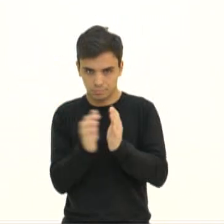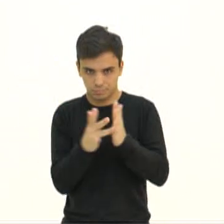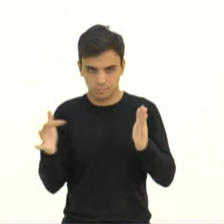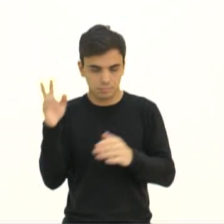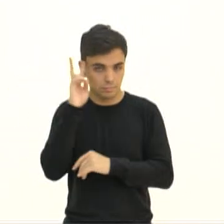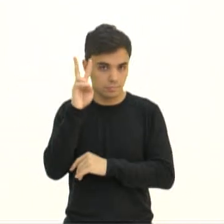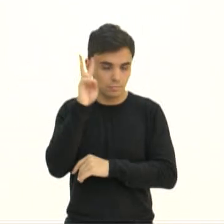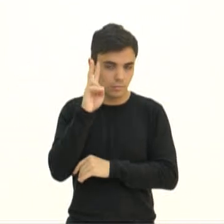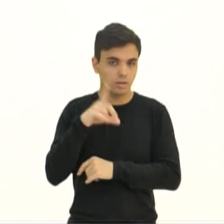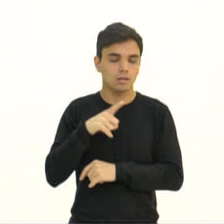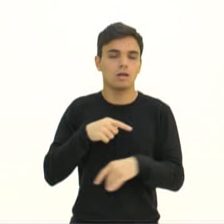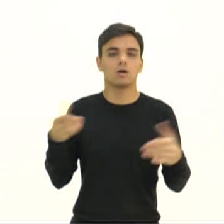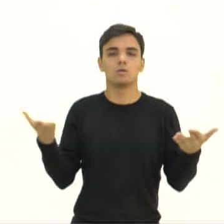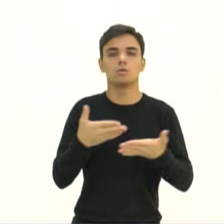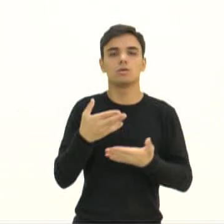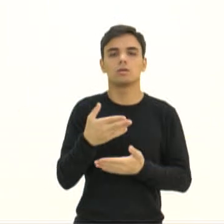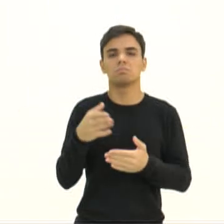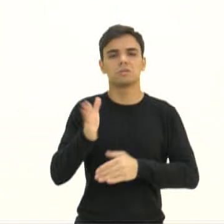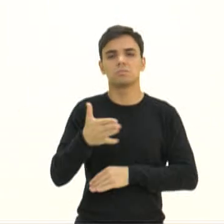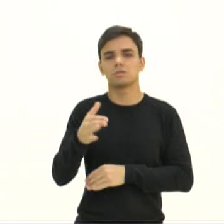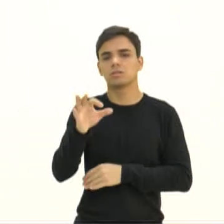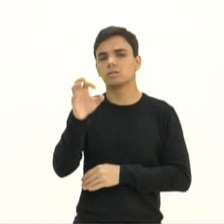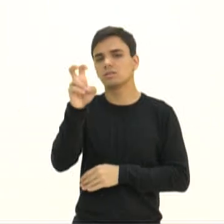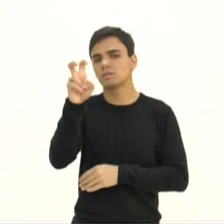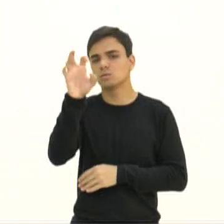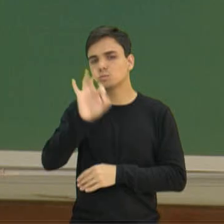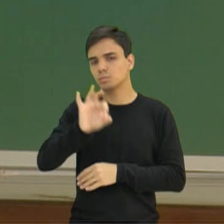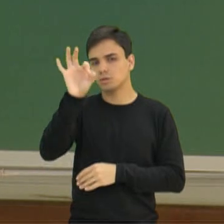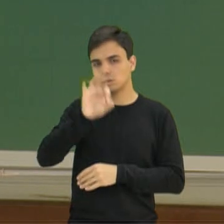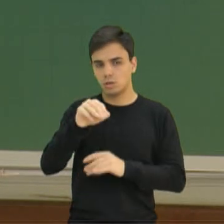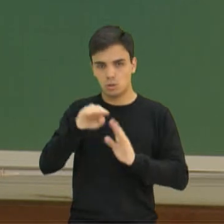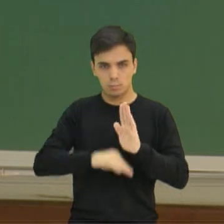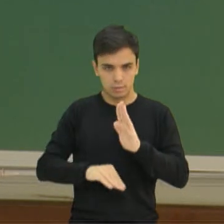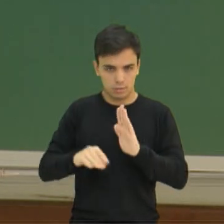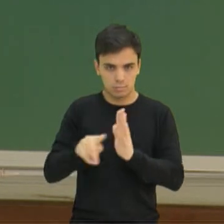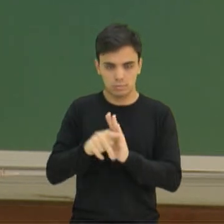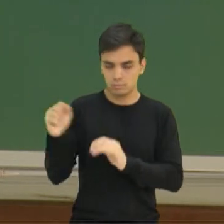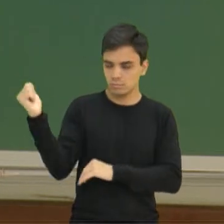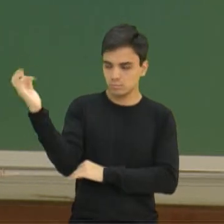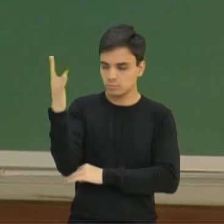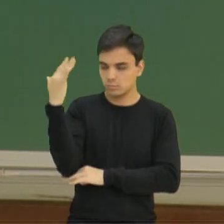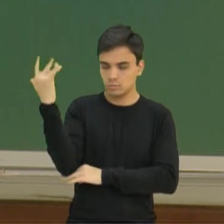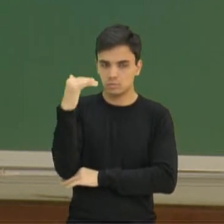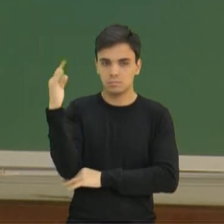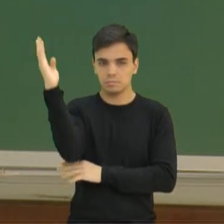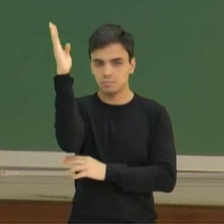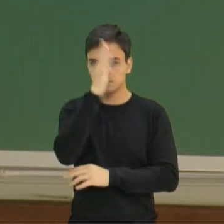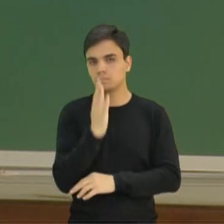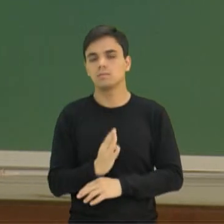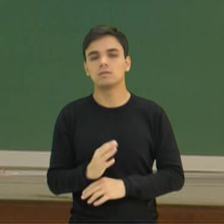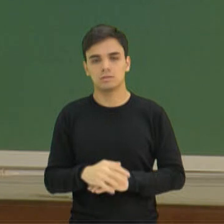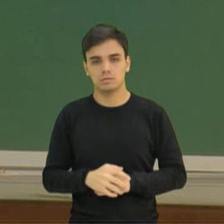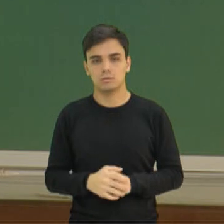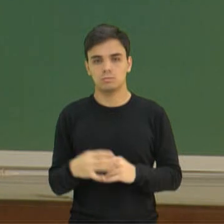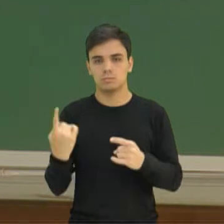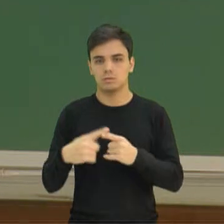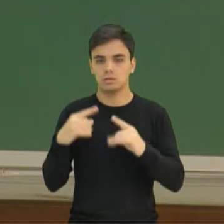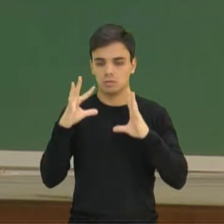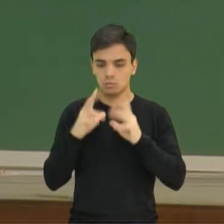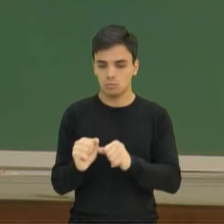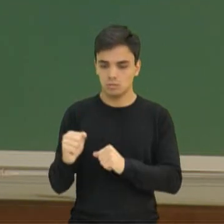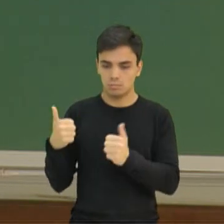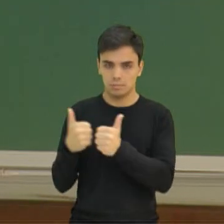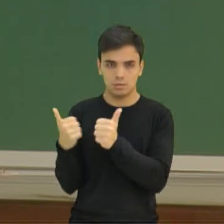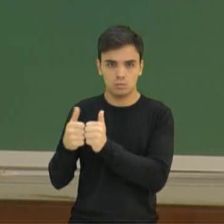E aí nós temos hoje lá menos de 5% da floresta atlântica no Brasil, né? Porque era toda a porção litorânea